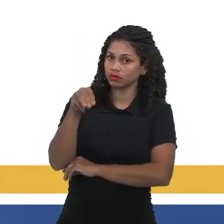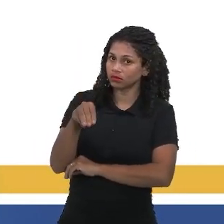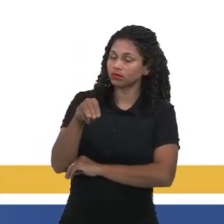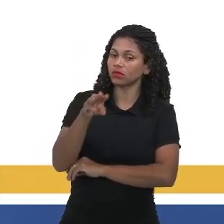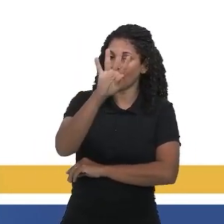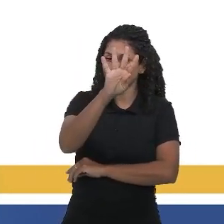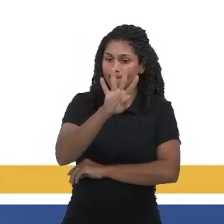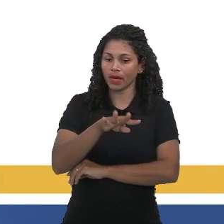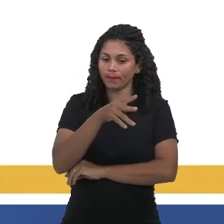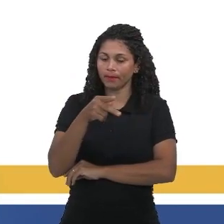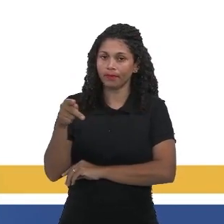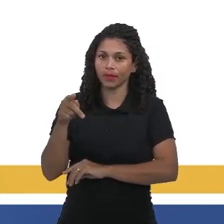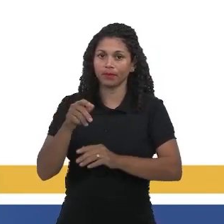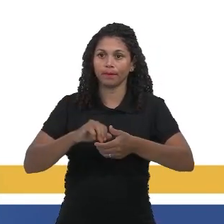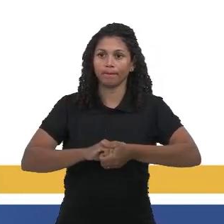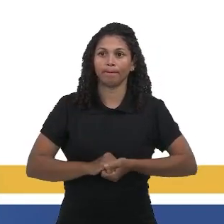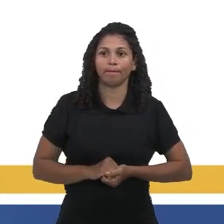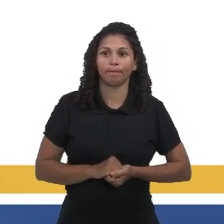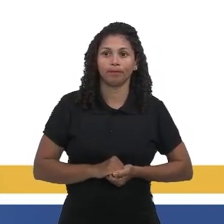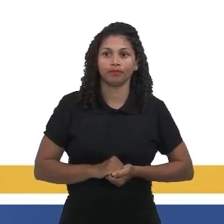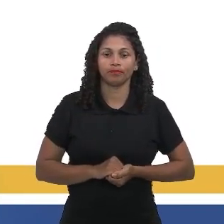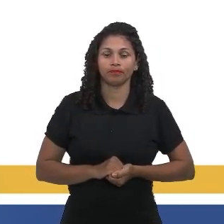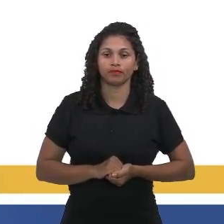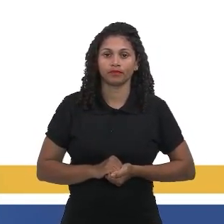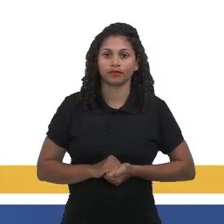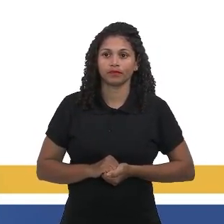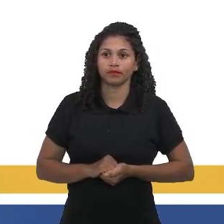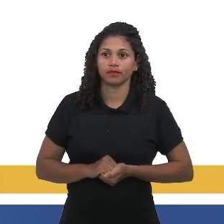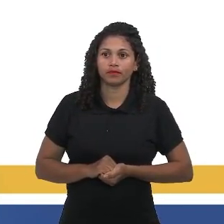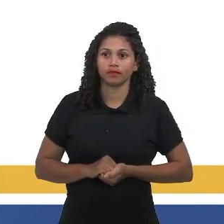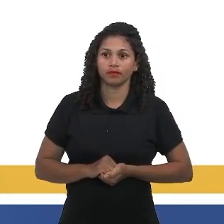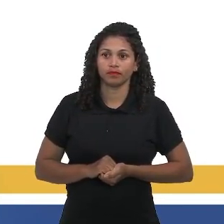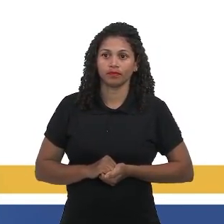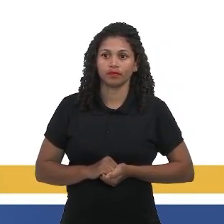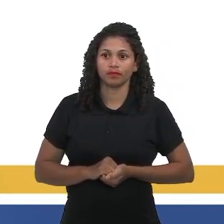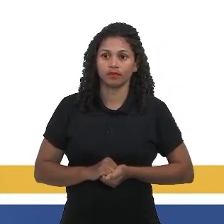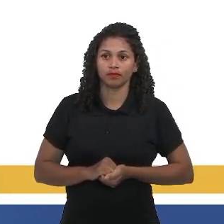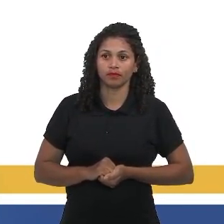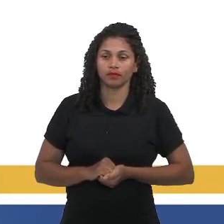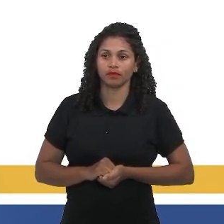em que essa tabela representa as medidas são Vamos à resolução